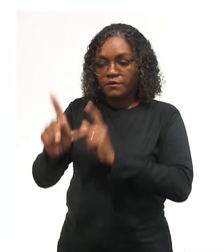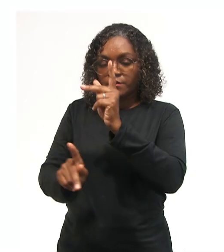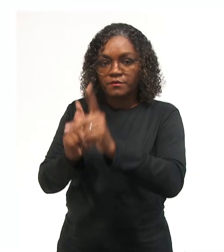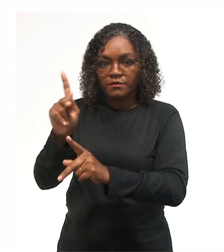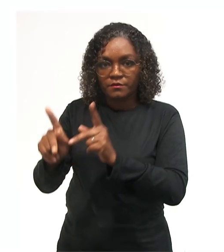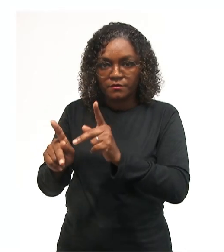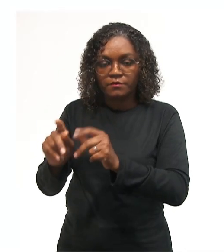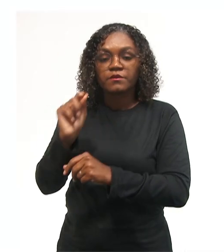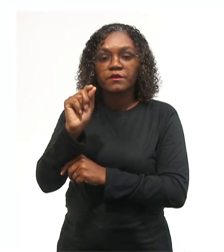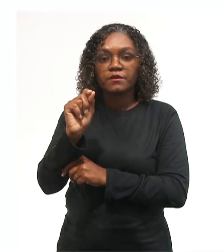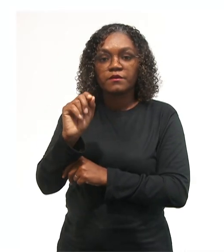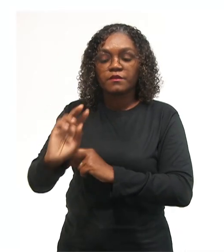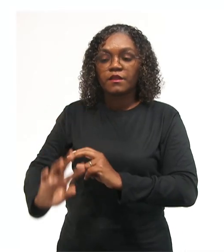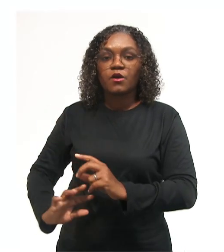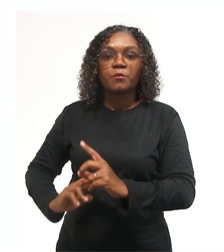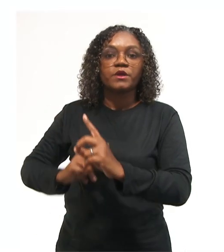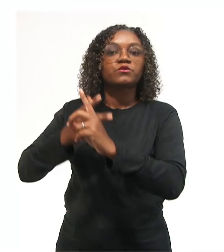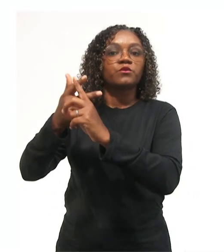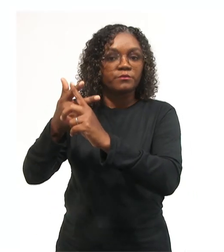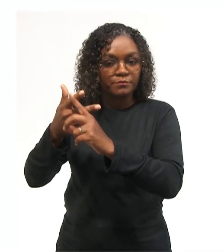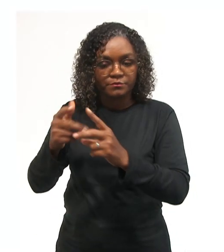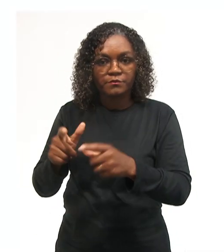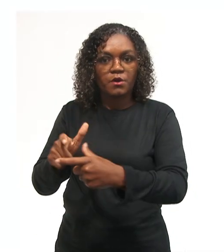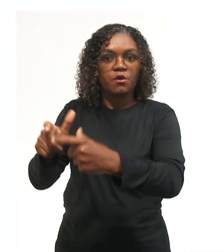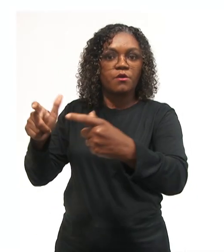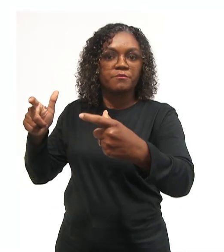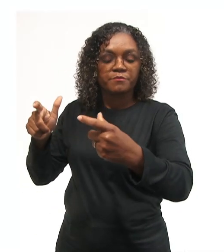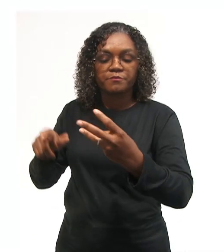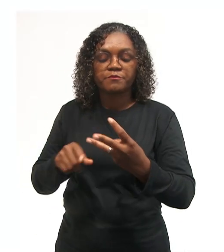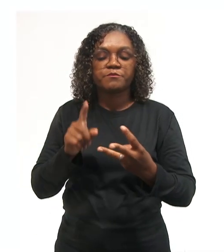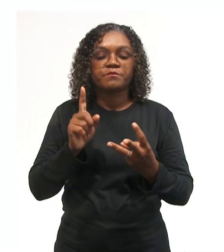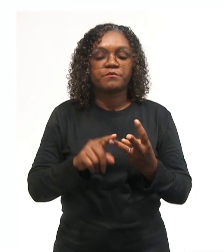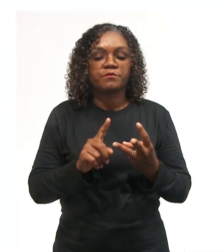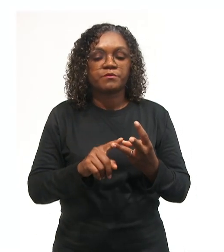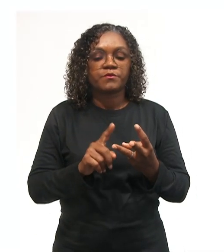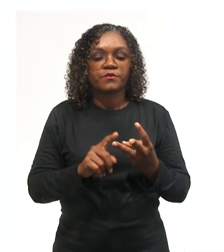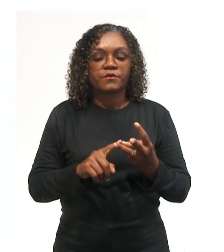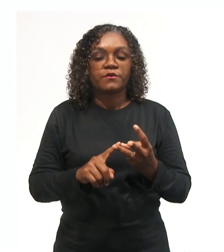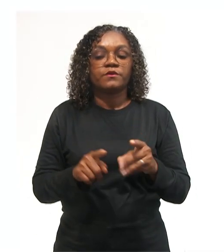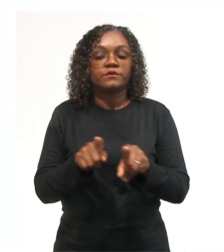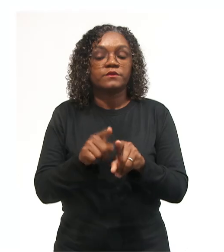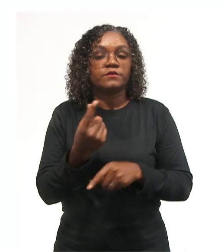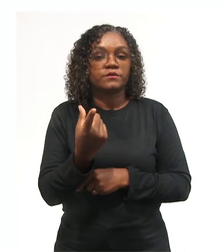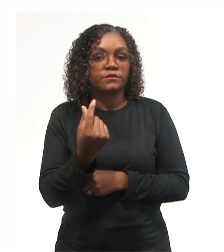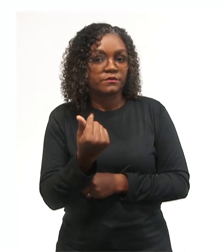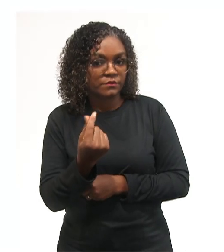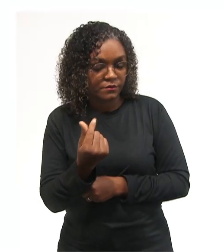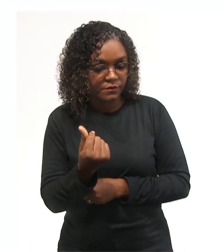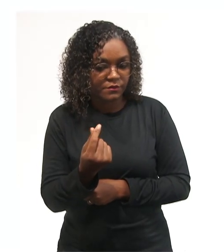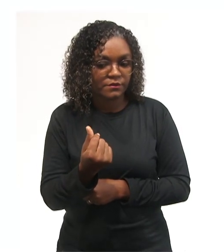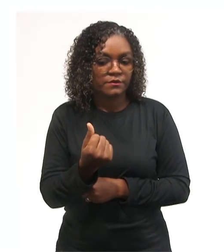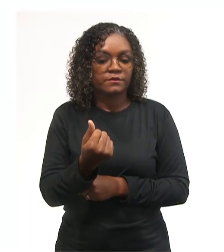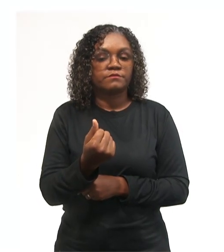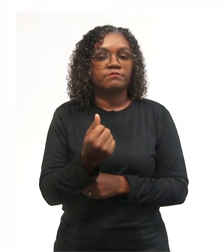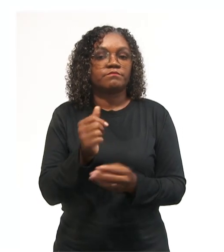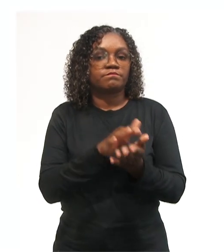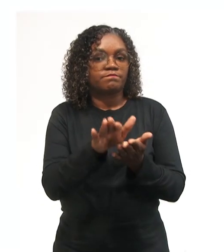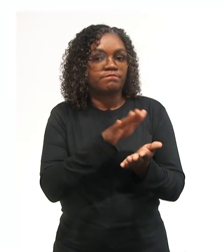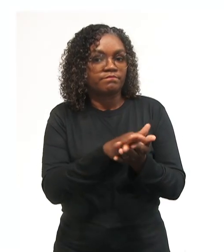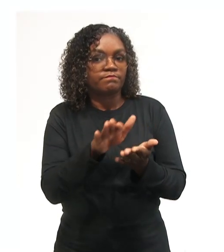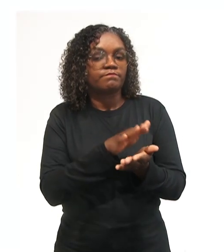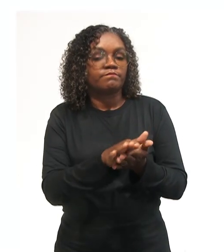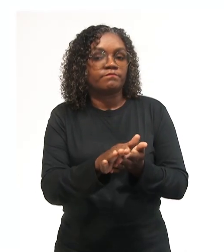sabe que isso é um crescimento histórico, tá? Os altos custos dos serviços públicos, porque o serviço público começa então a